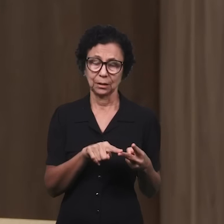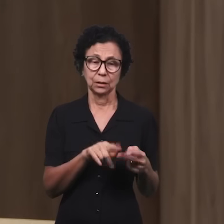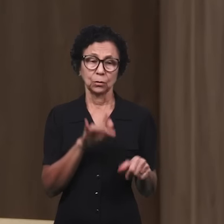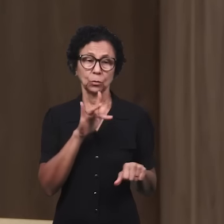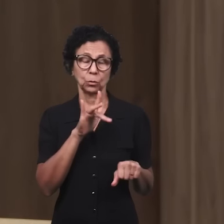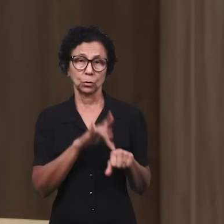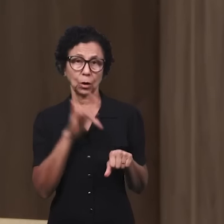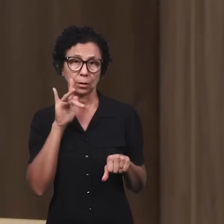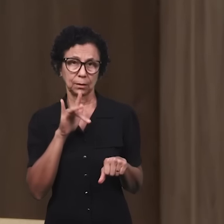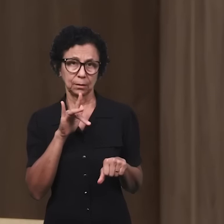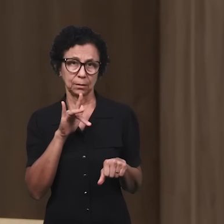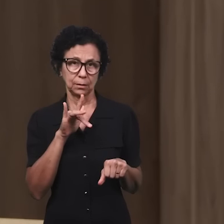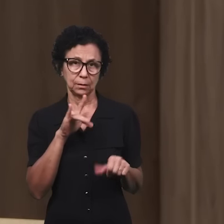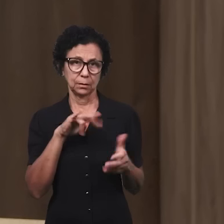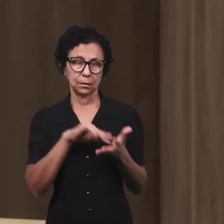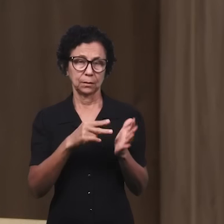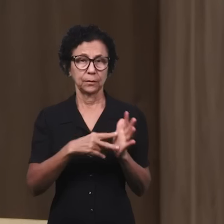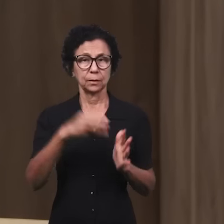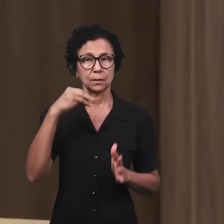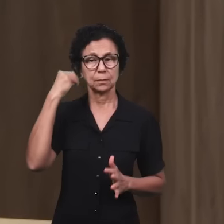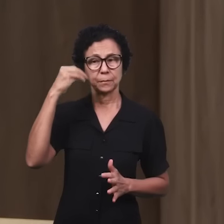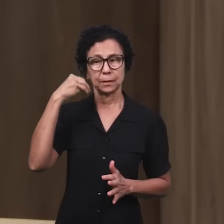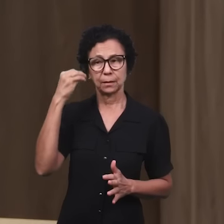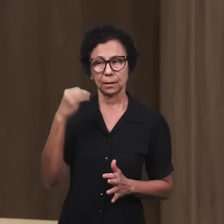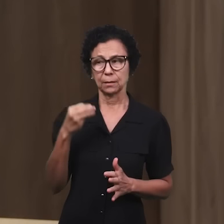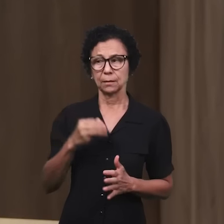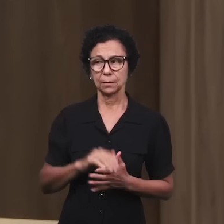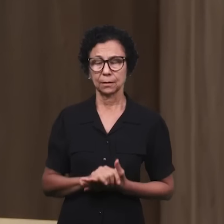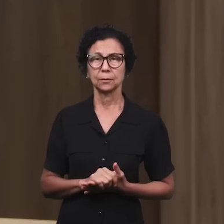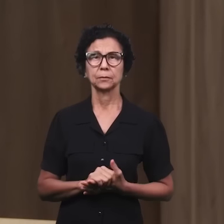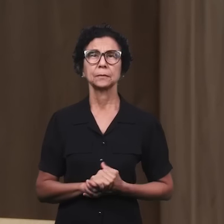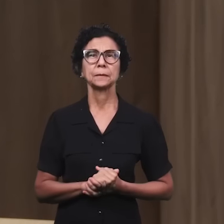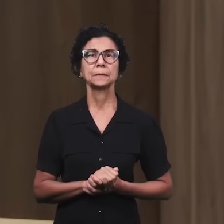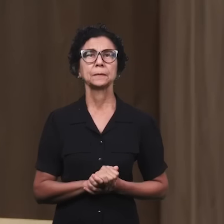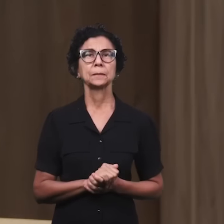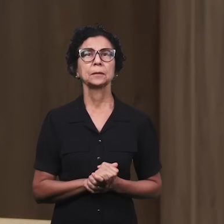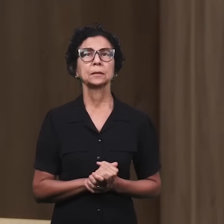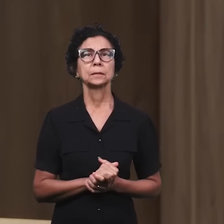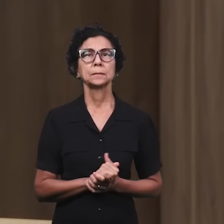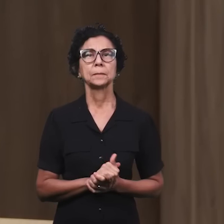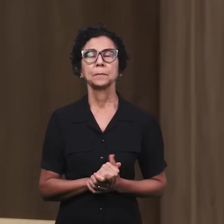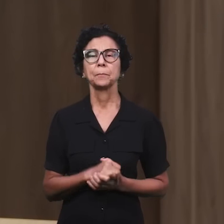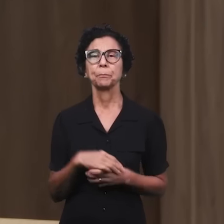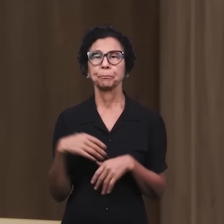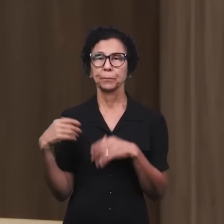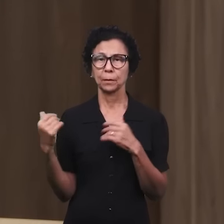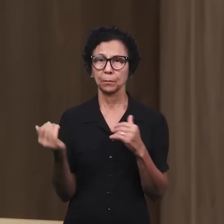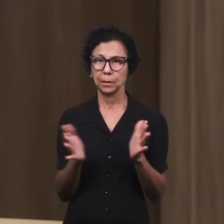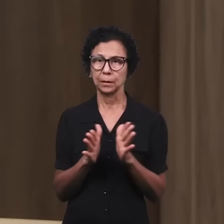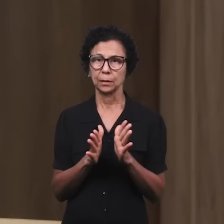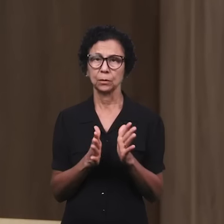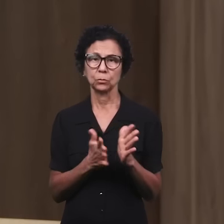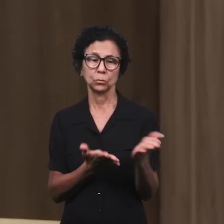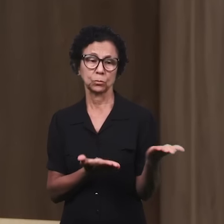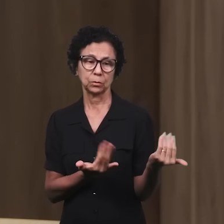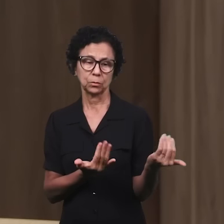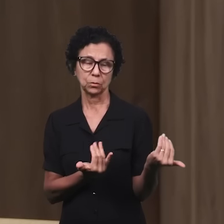experiência, ele tem outro ouvido. Glória Então, a Jesus. e essa é a fase da vida que nós,